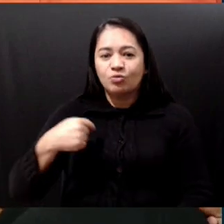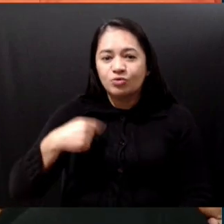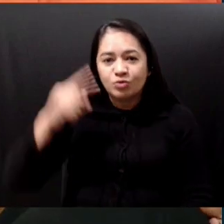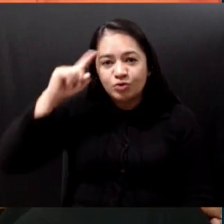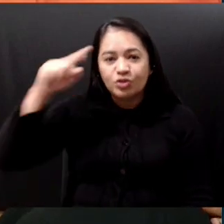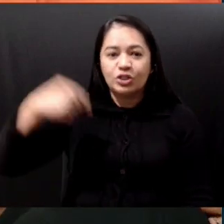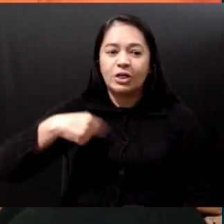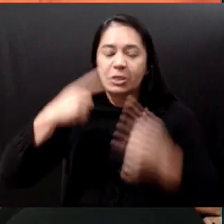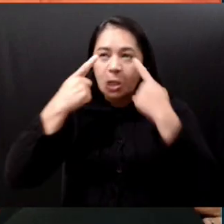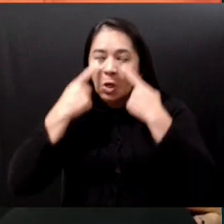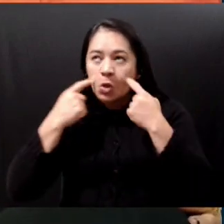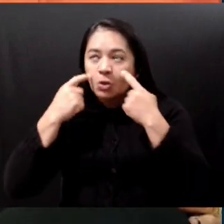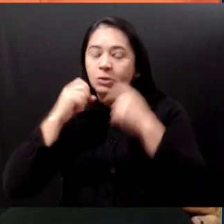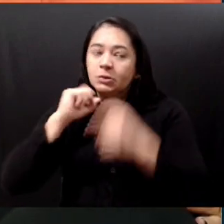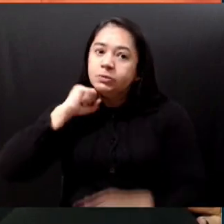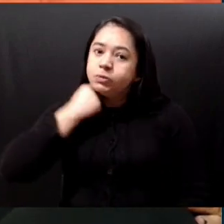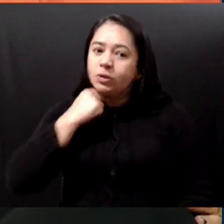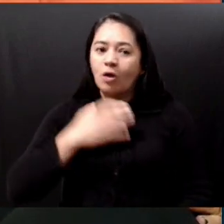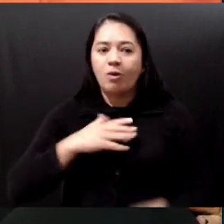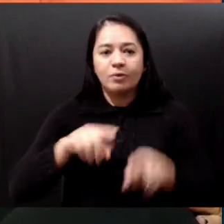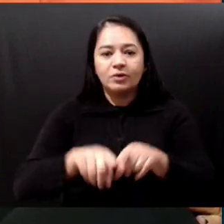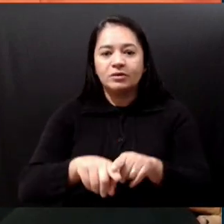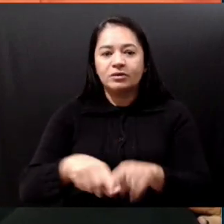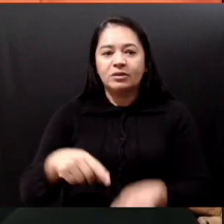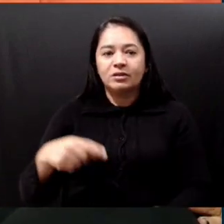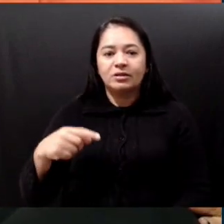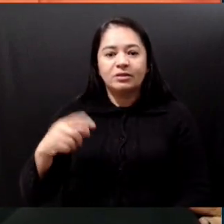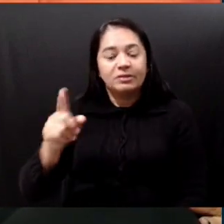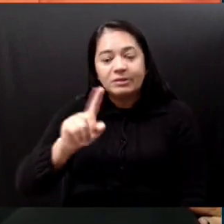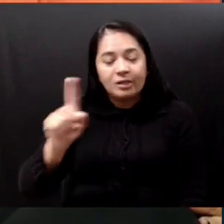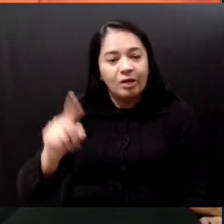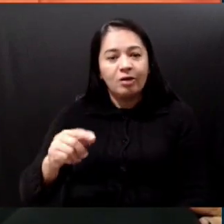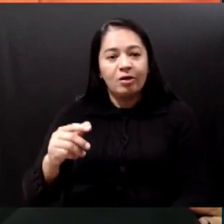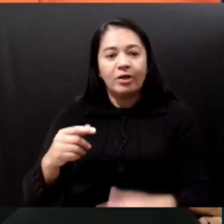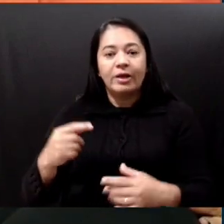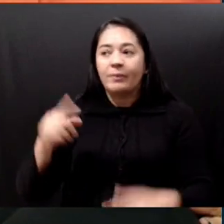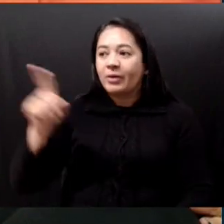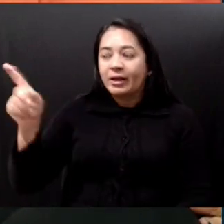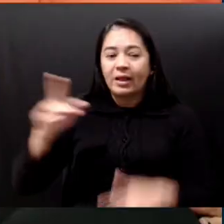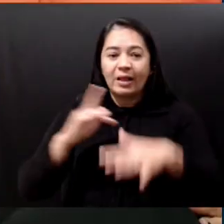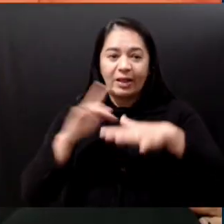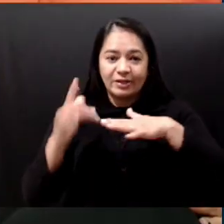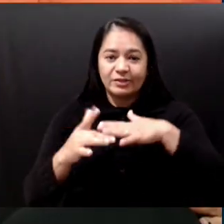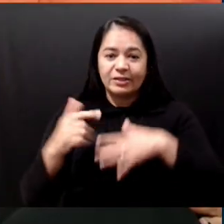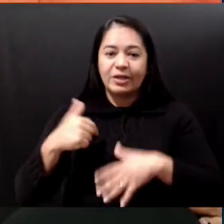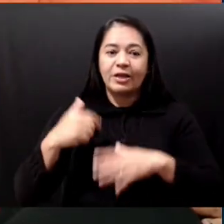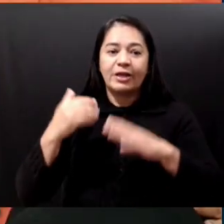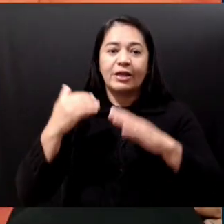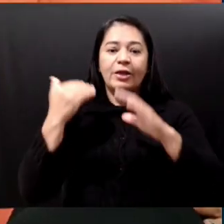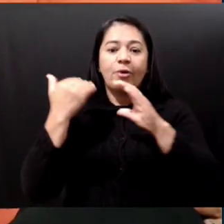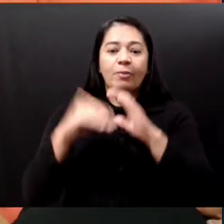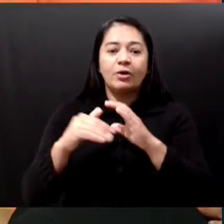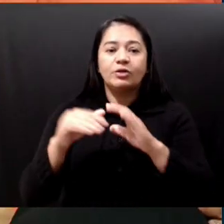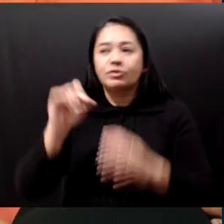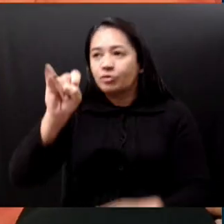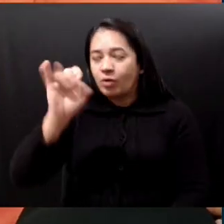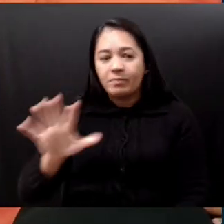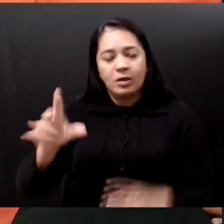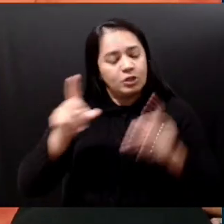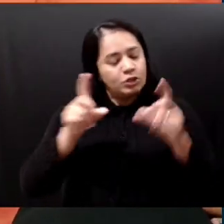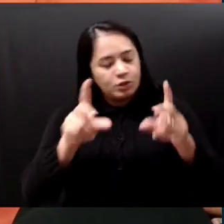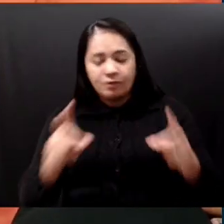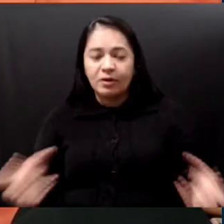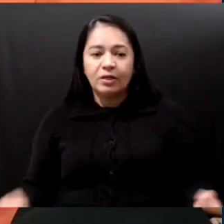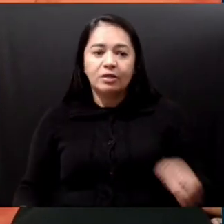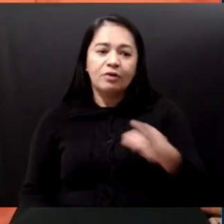sócios, isso não existe. Porque lá eu preciso passar uma imagem de venda. Sempre é Uhum. assim. Eventualmente você também acaba falando do seu pessoal,